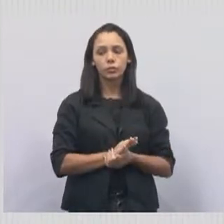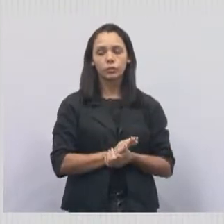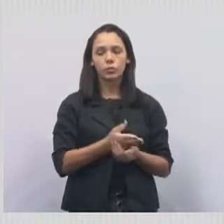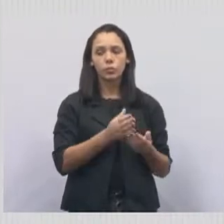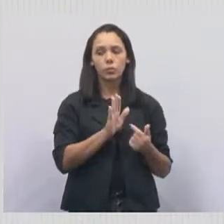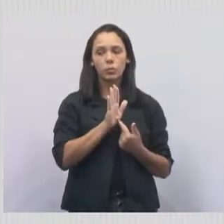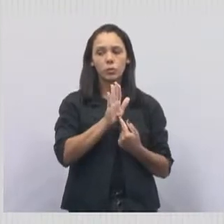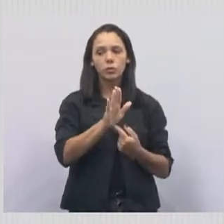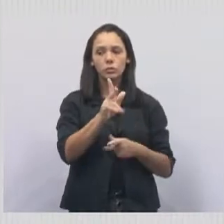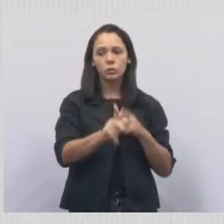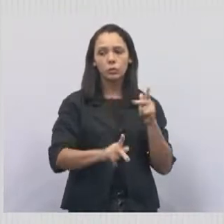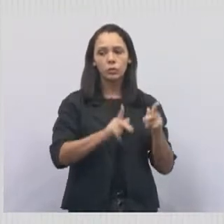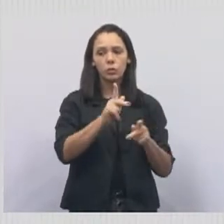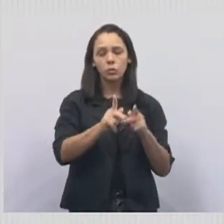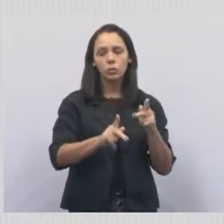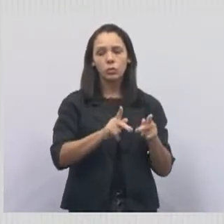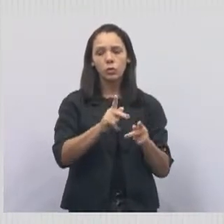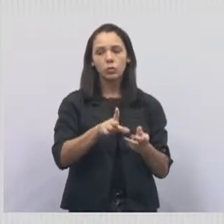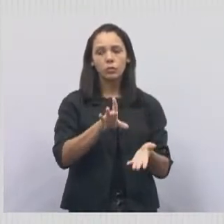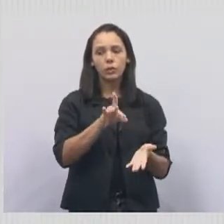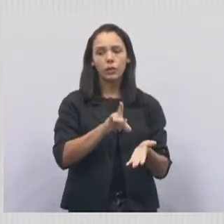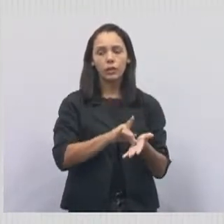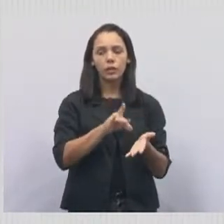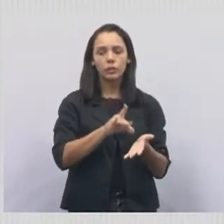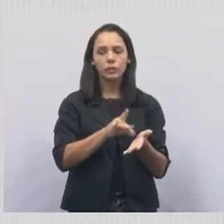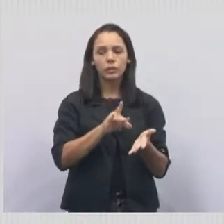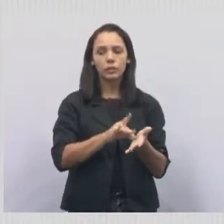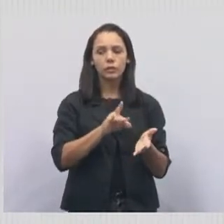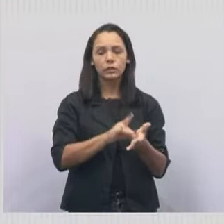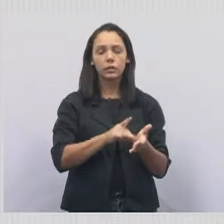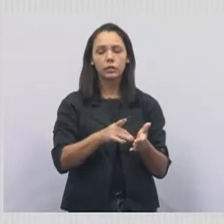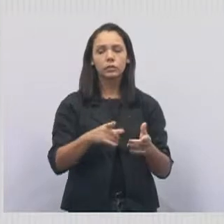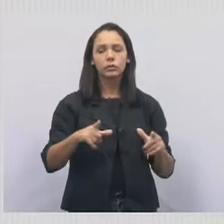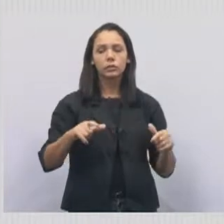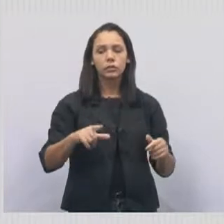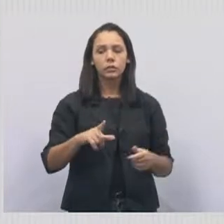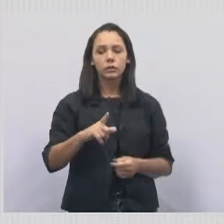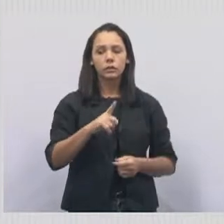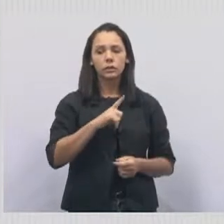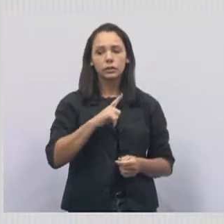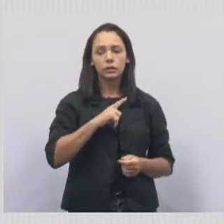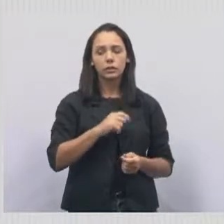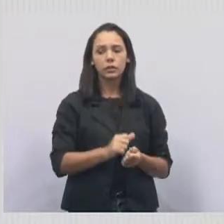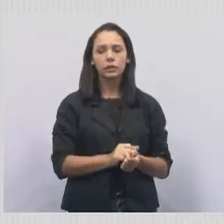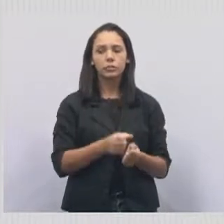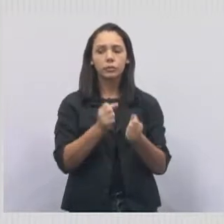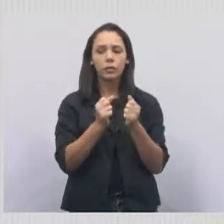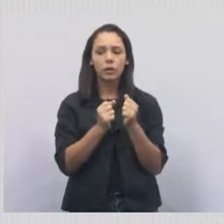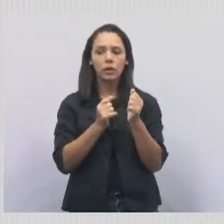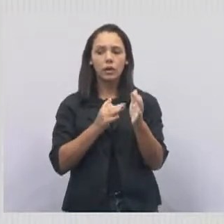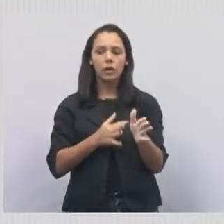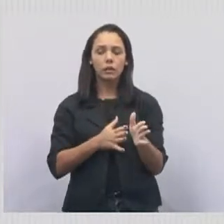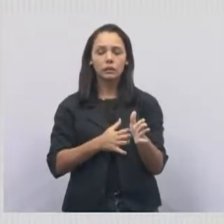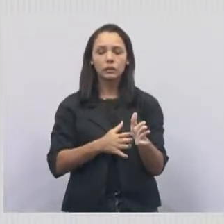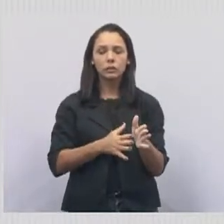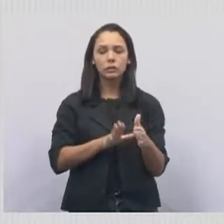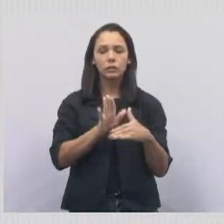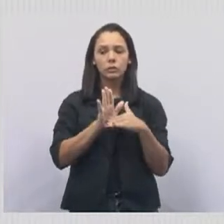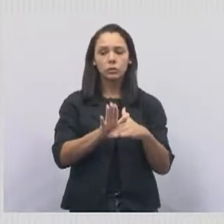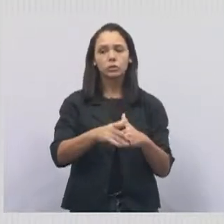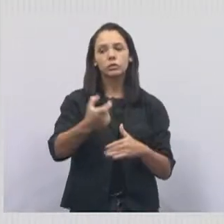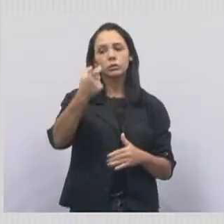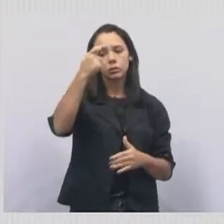Jacareí a realidade enfrentada pelo munícipe ações estruturadas para conscientização